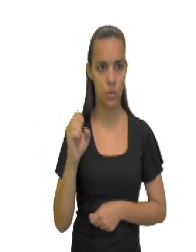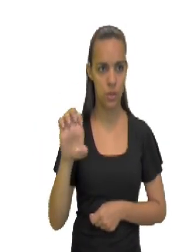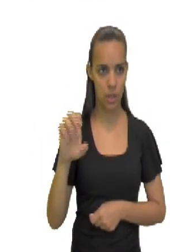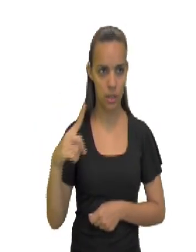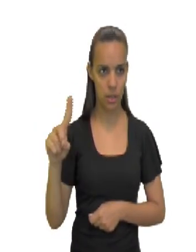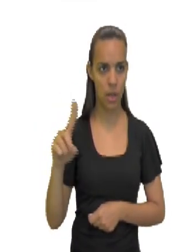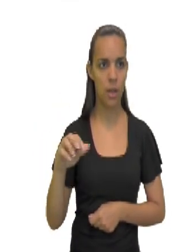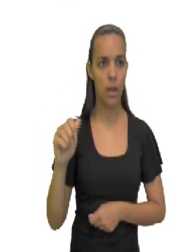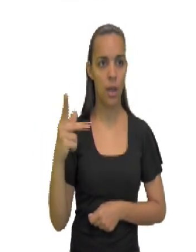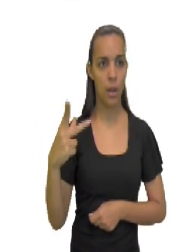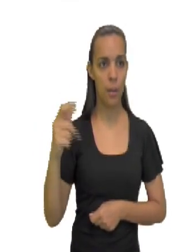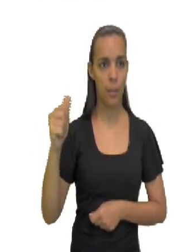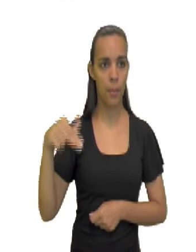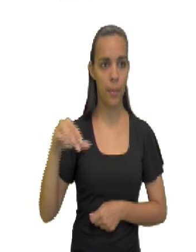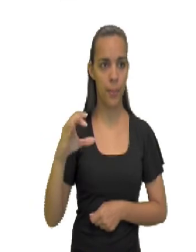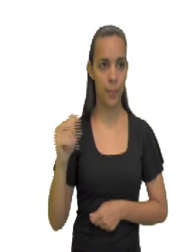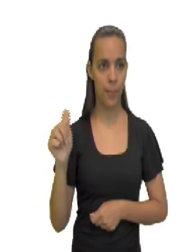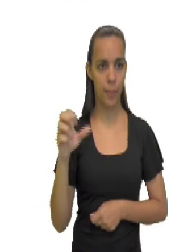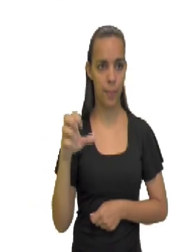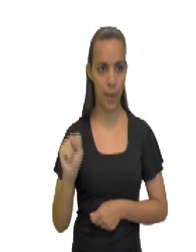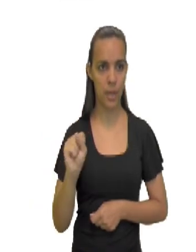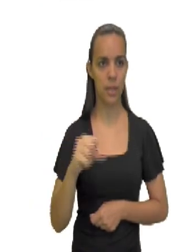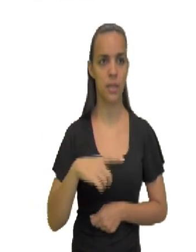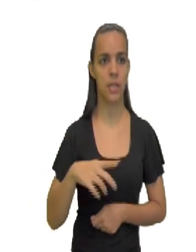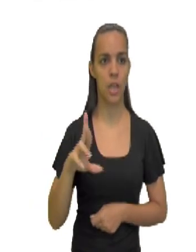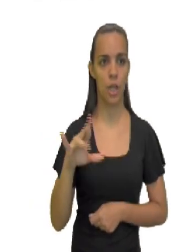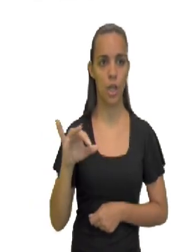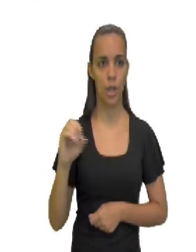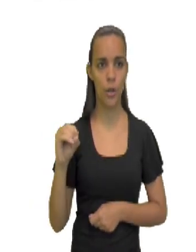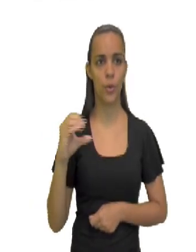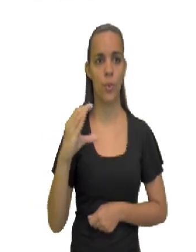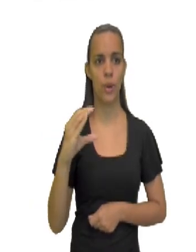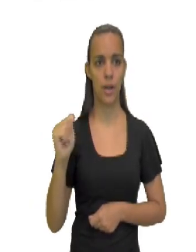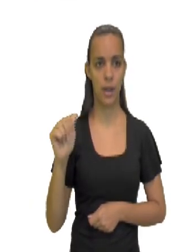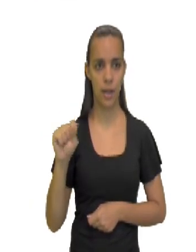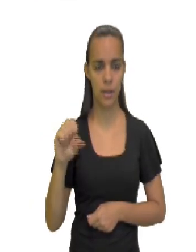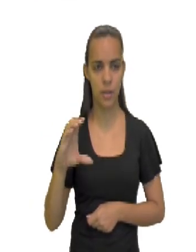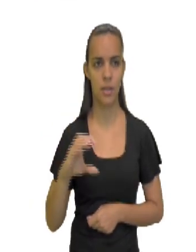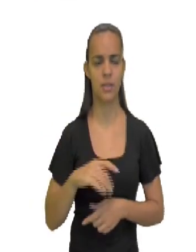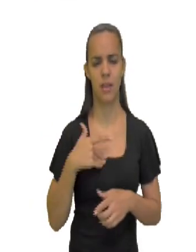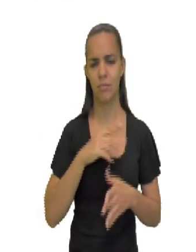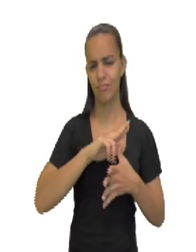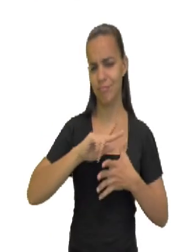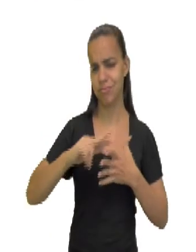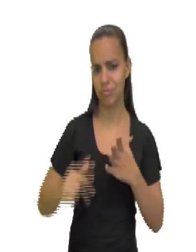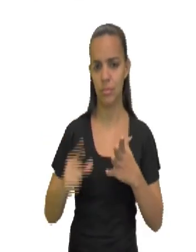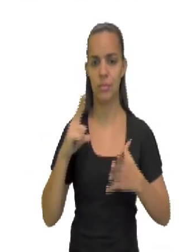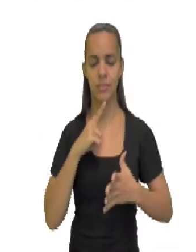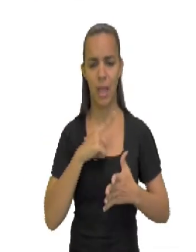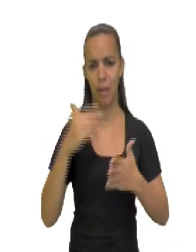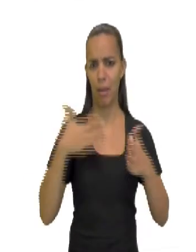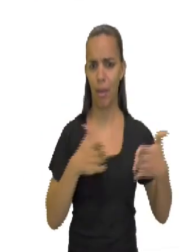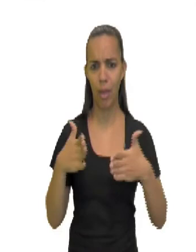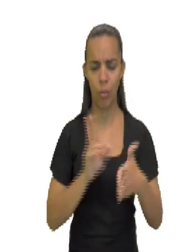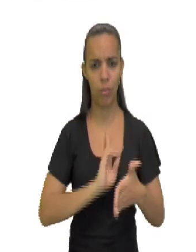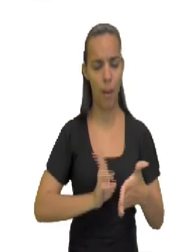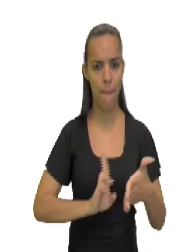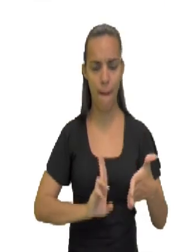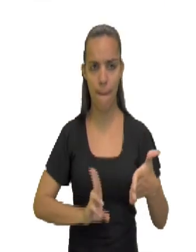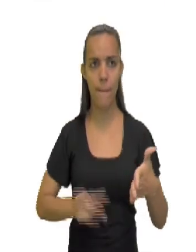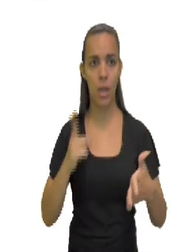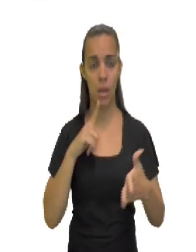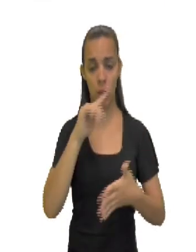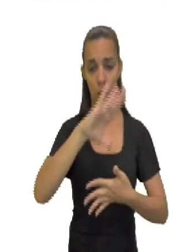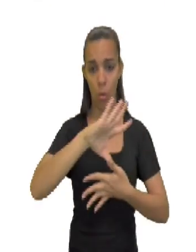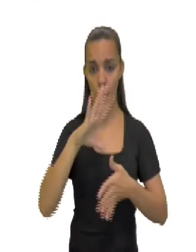Manhuaçu, Guandu e Santa Joana, na margem direita. Nós temos aí para vocês observarem no mapa